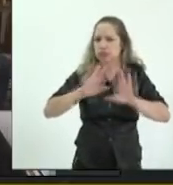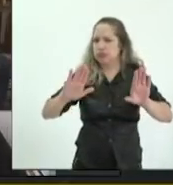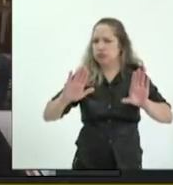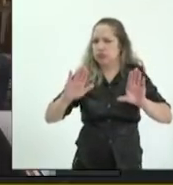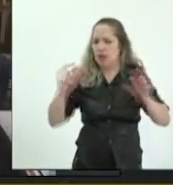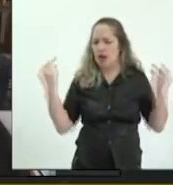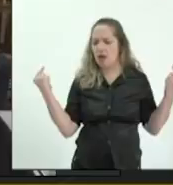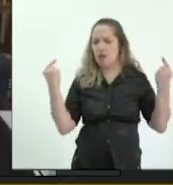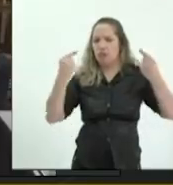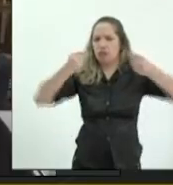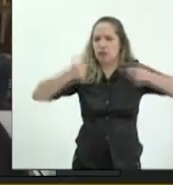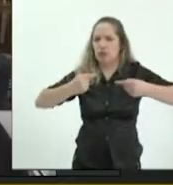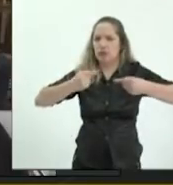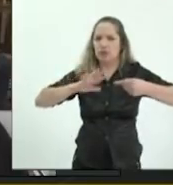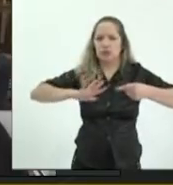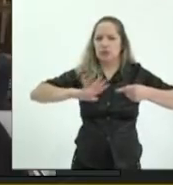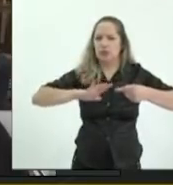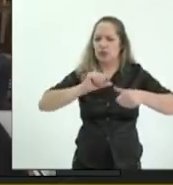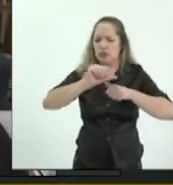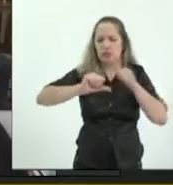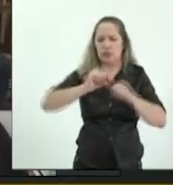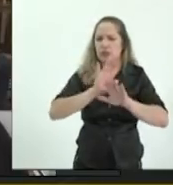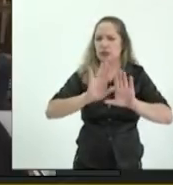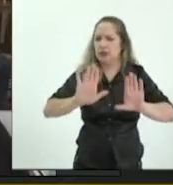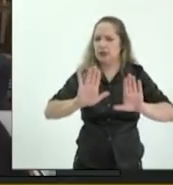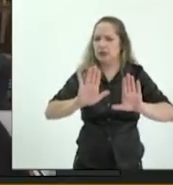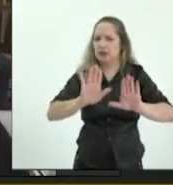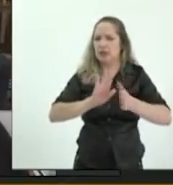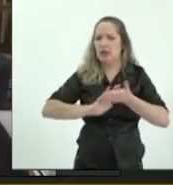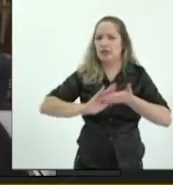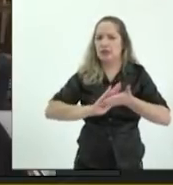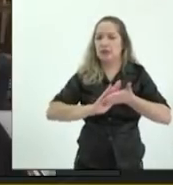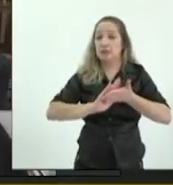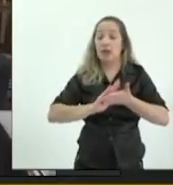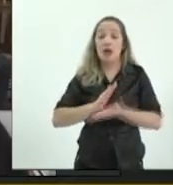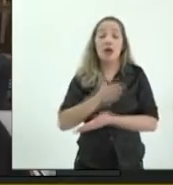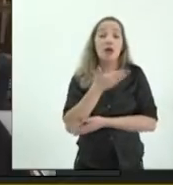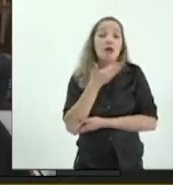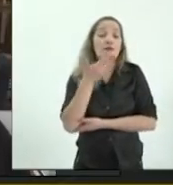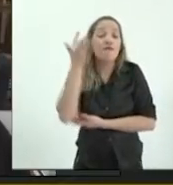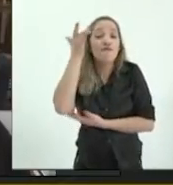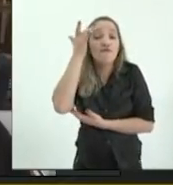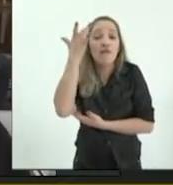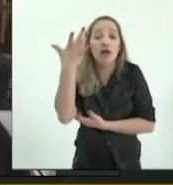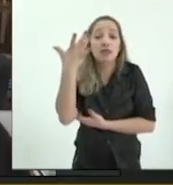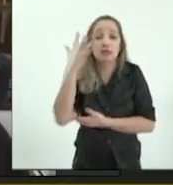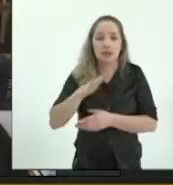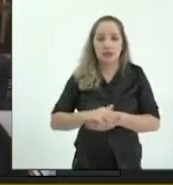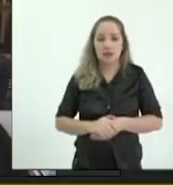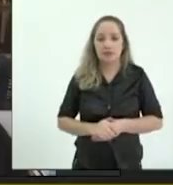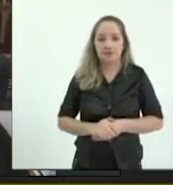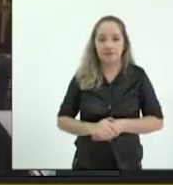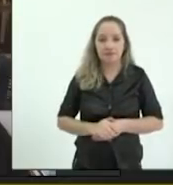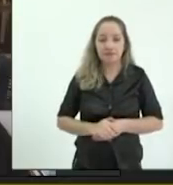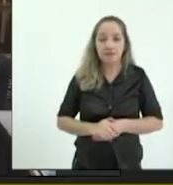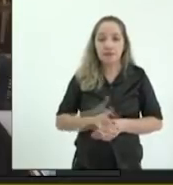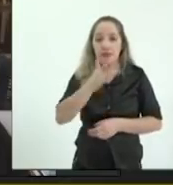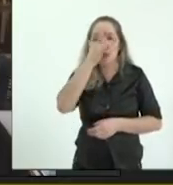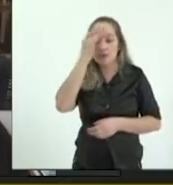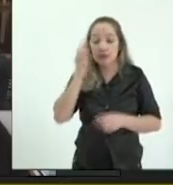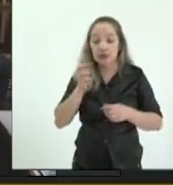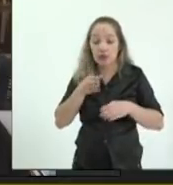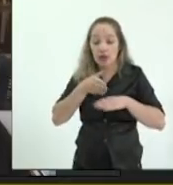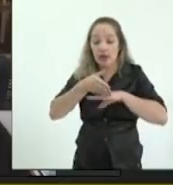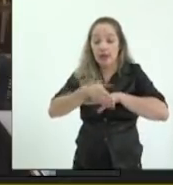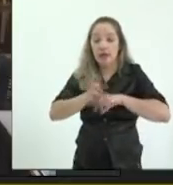ele facilita para que um cliente da Latam, no site da Latam, ele possa comprar um voo que seja parte operado pela